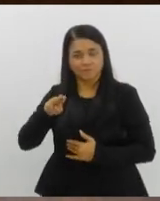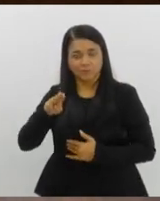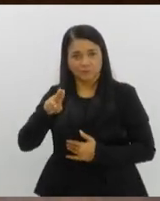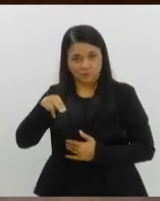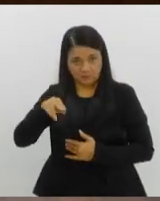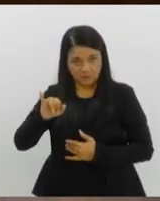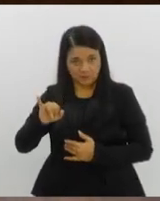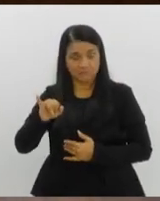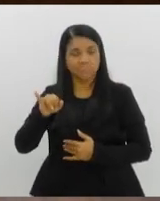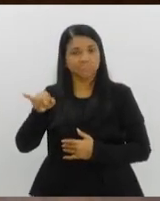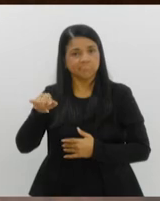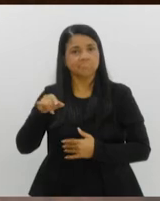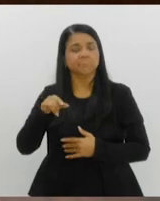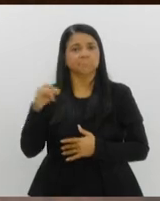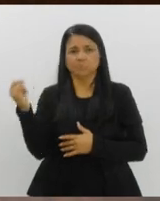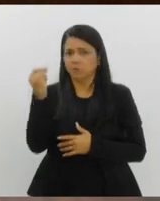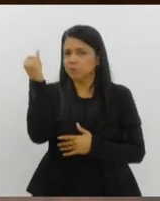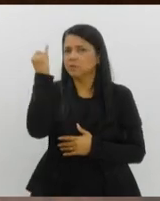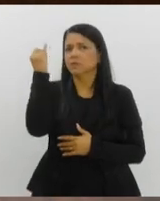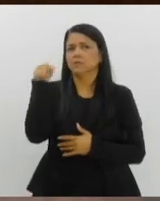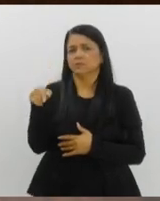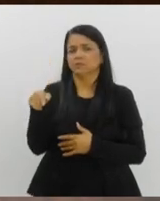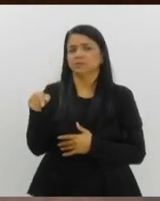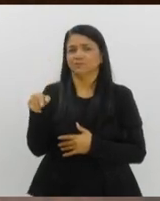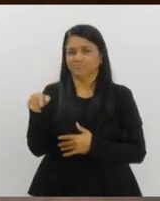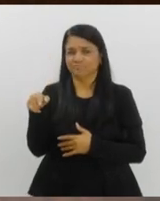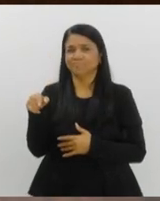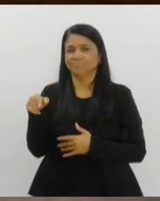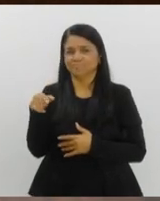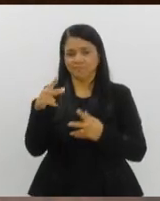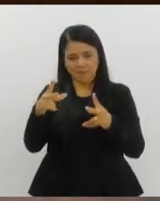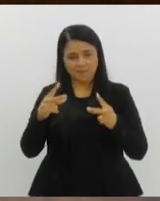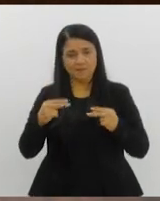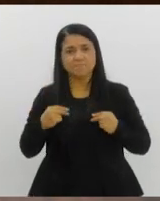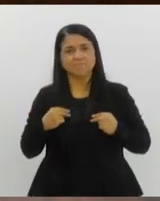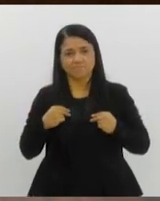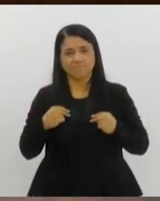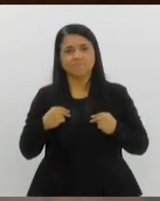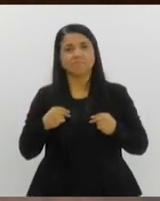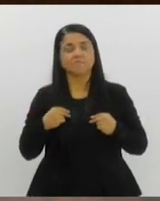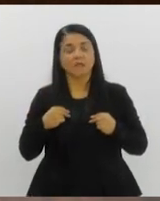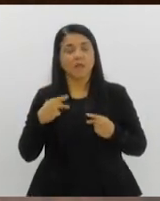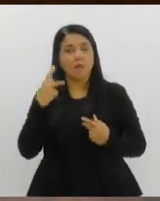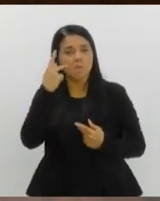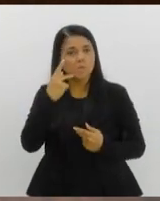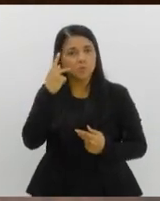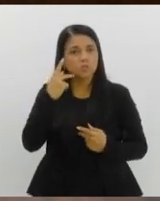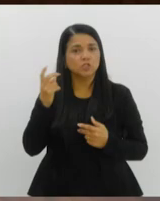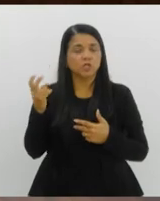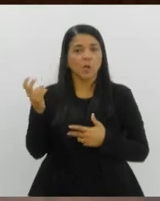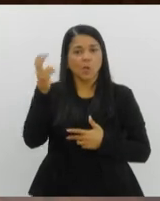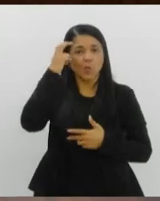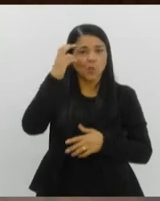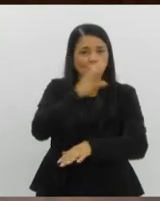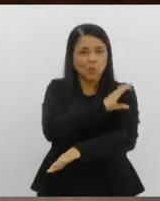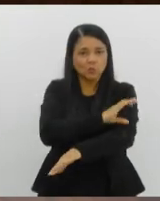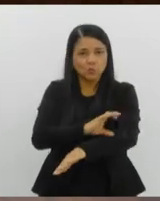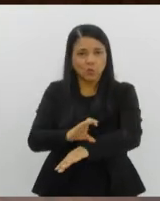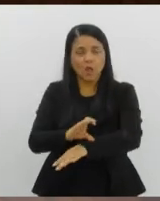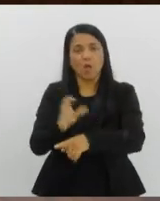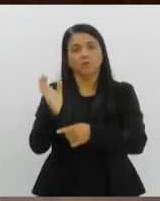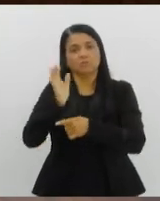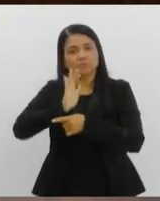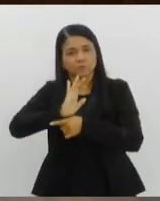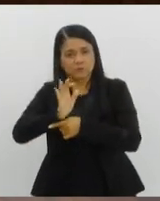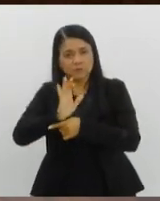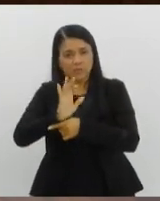projeto meritório e muito importante no sentido da gente consolidar a política cultural cinematográfica independente